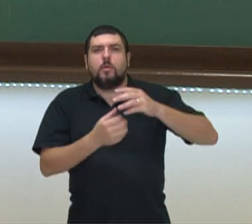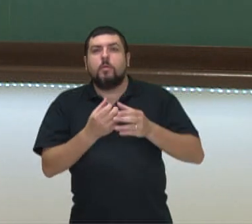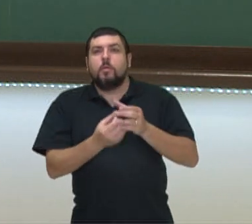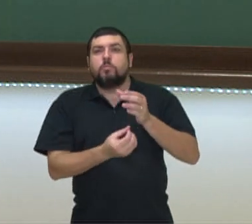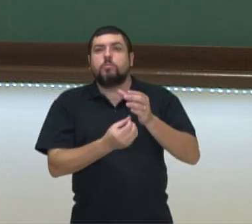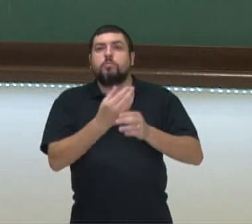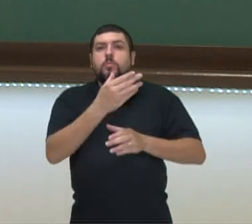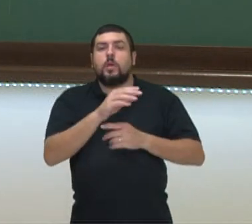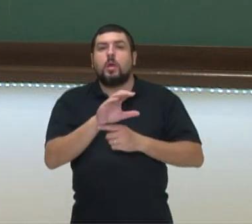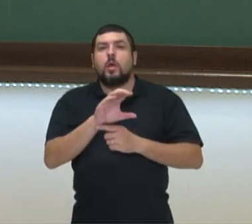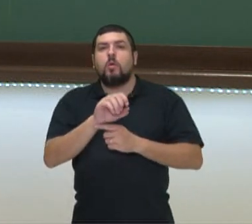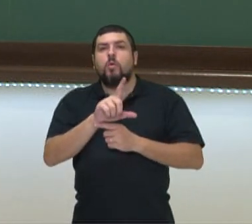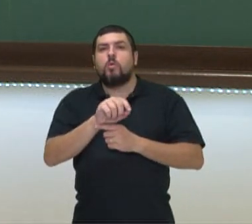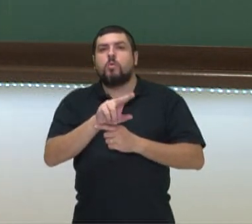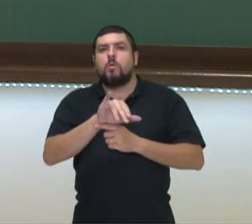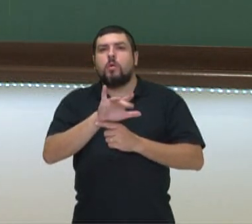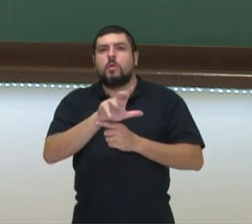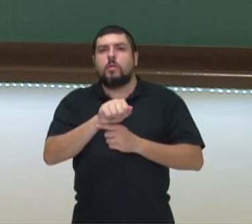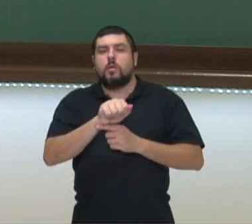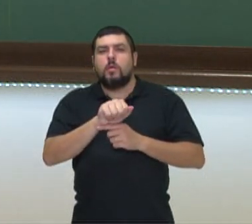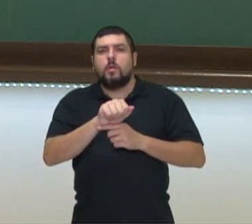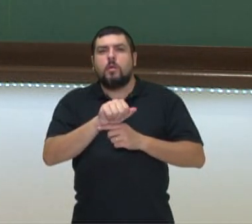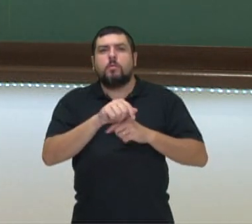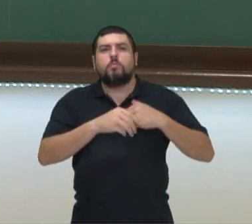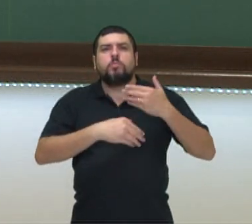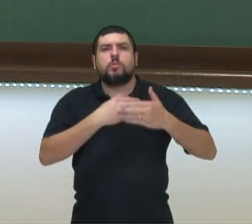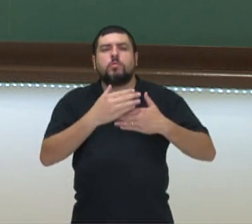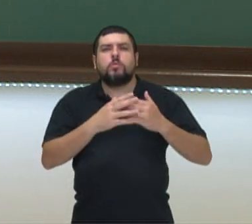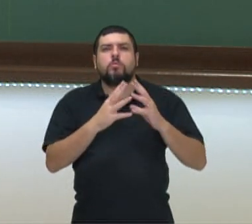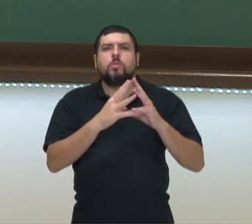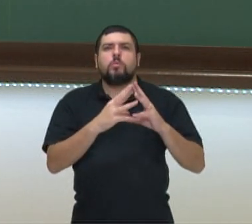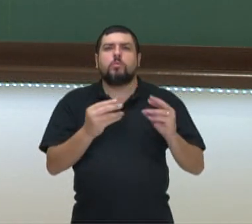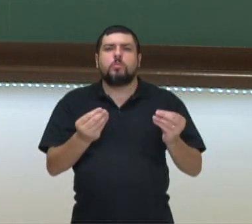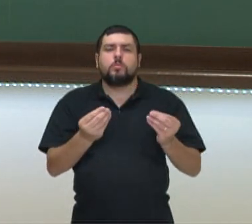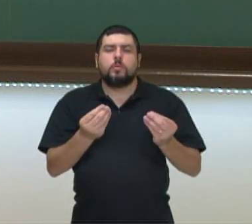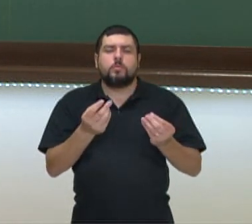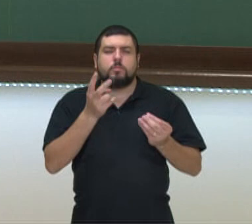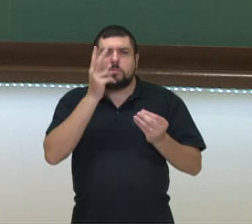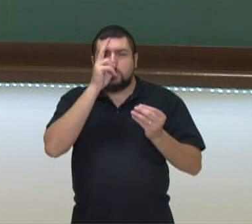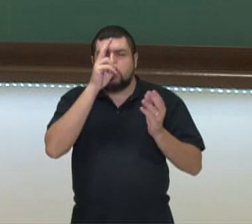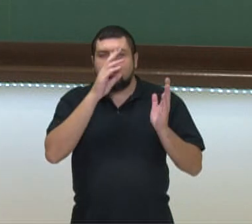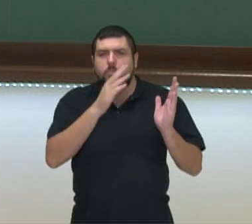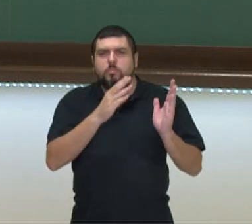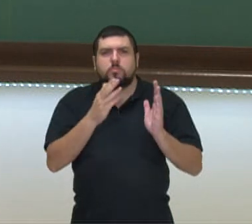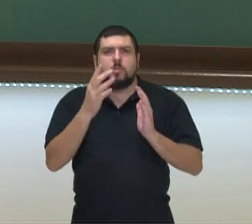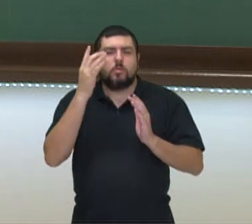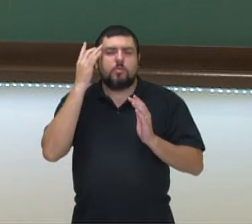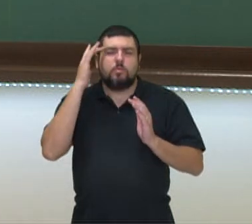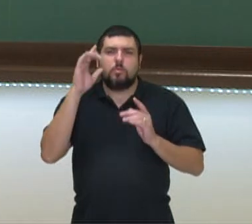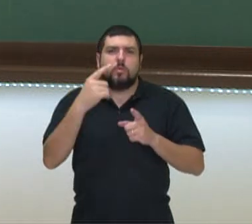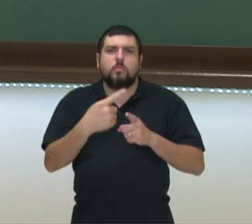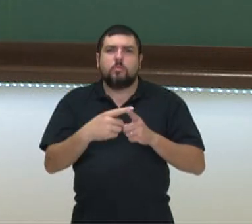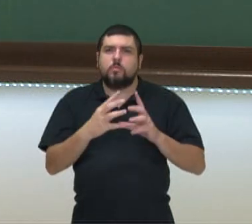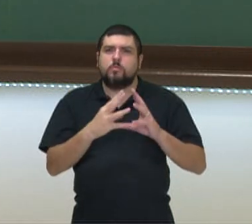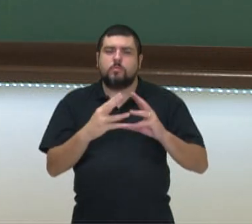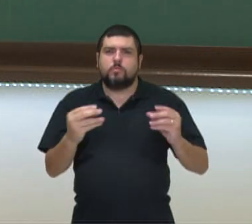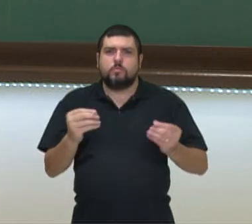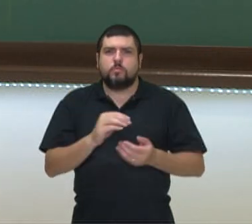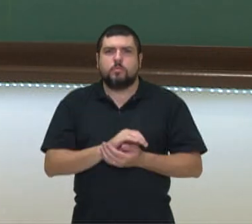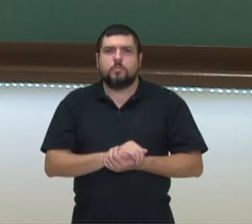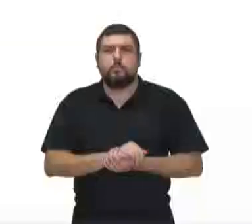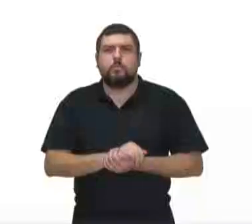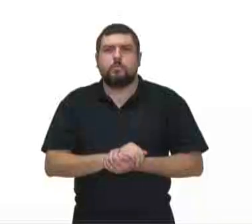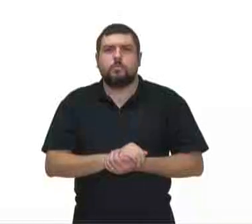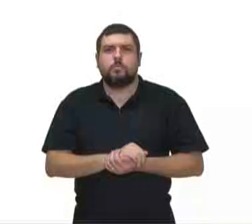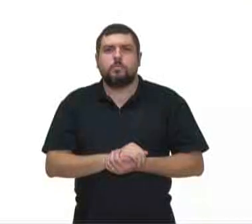de existir e a gente não tem aí um motivo, né? A história não sabe o motivo do desaparecimento dessa colônia. Então aqui